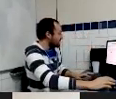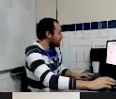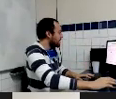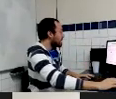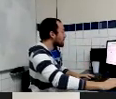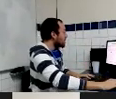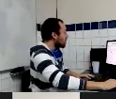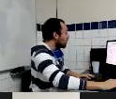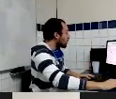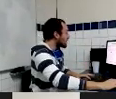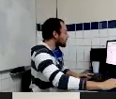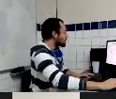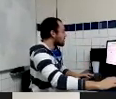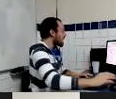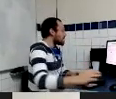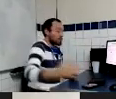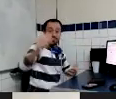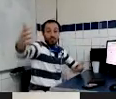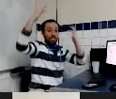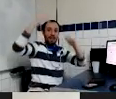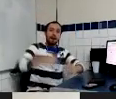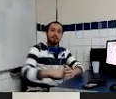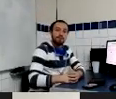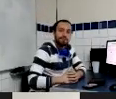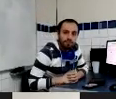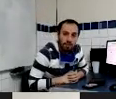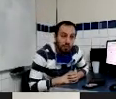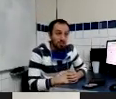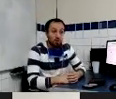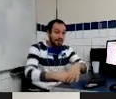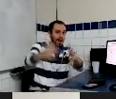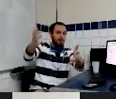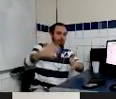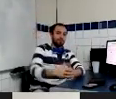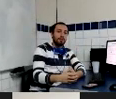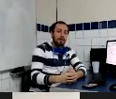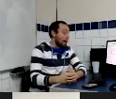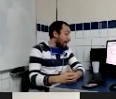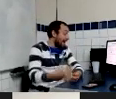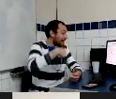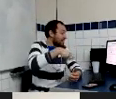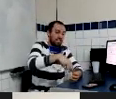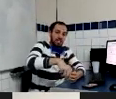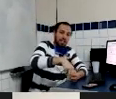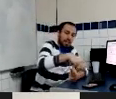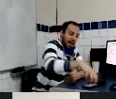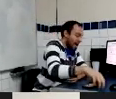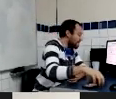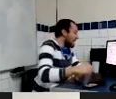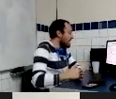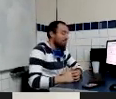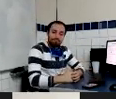esses? Um desses funcionários? Generais. Eu preciso do exército. Para garantir